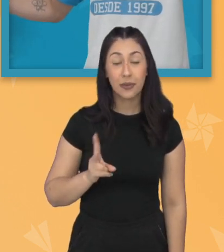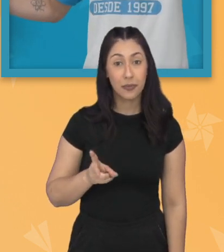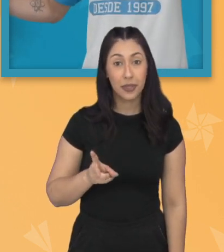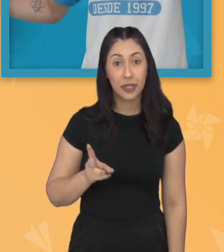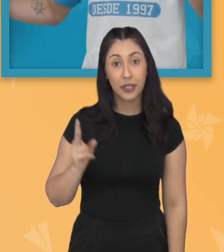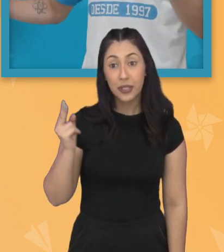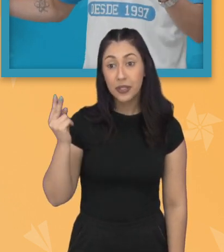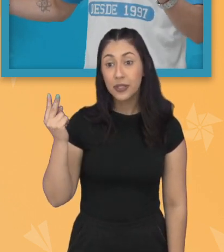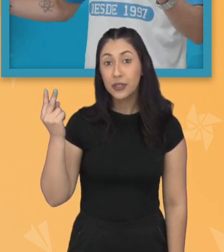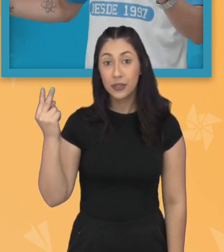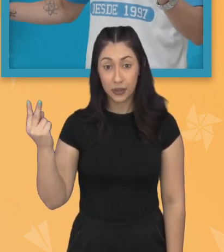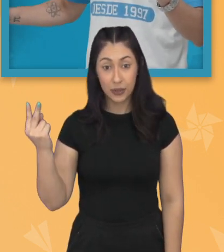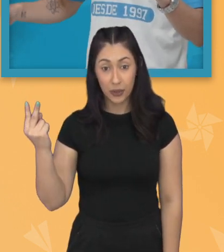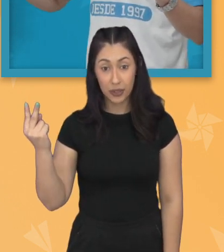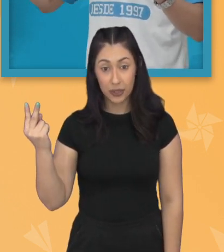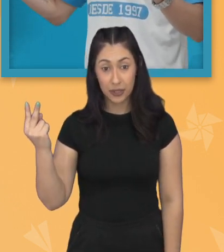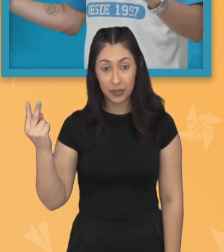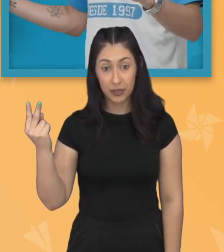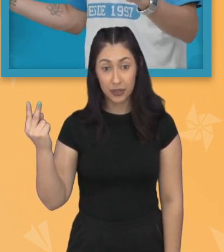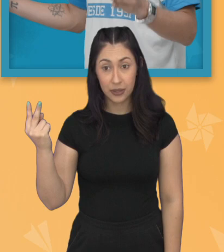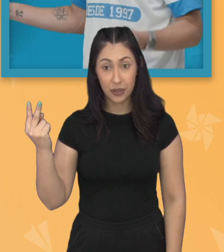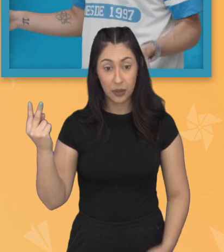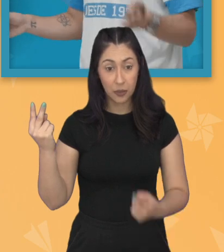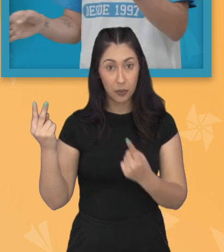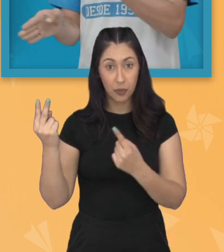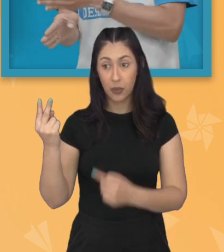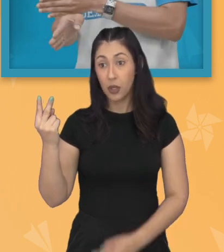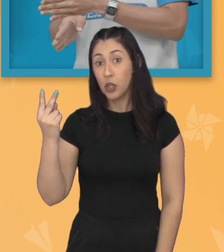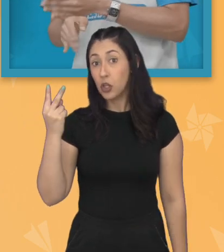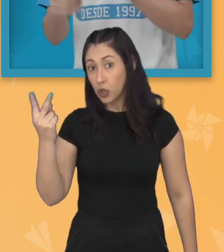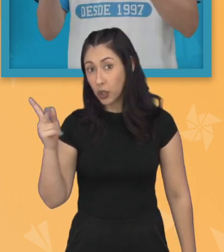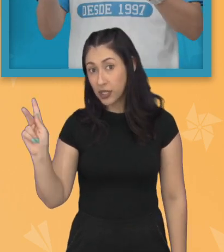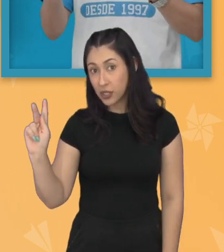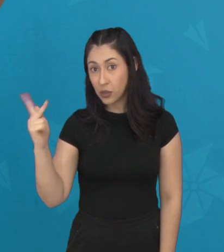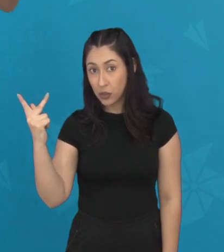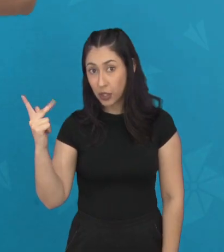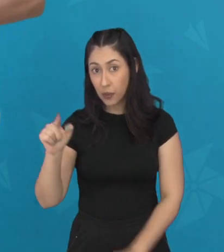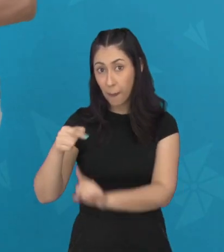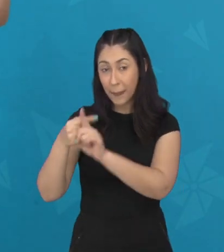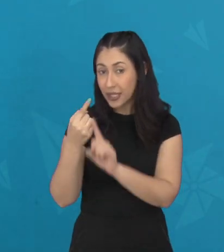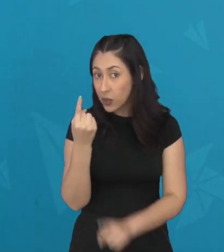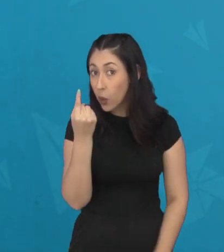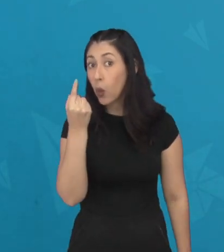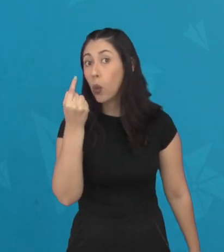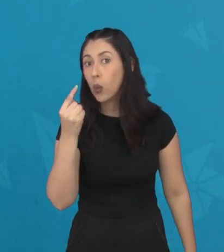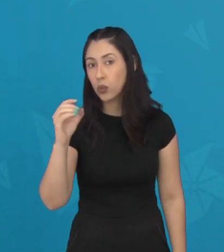a proporção de 2 de hidrogênio para 1 de oxigênio para formar 2 de água, tudo bem?